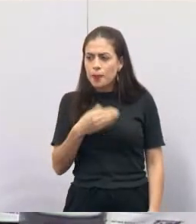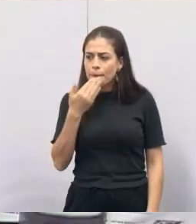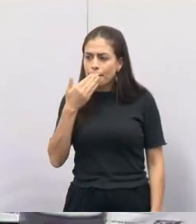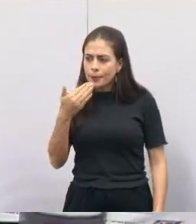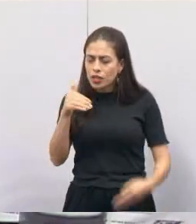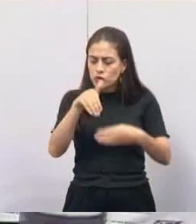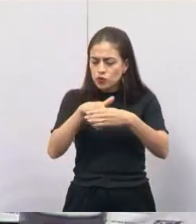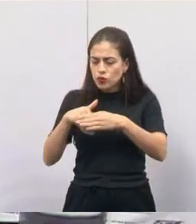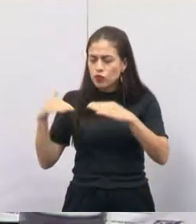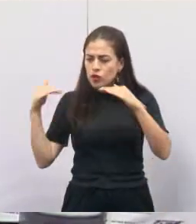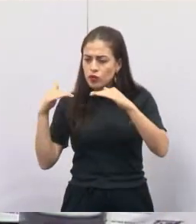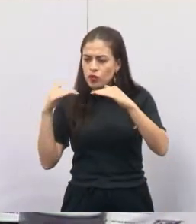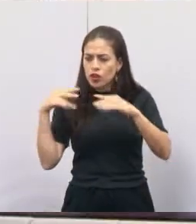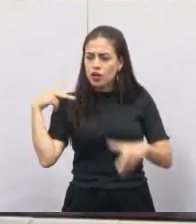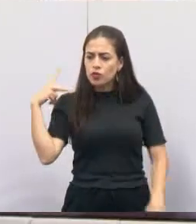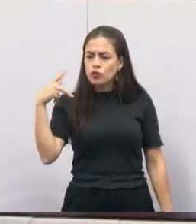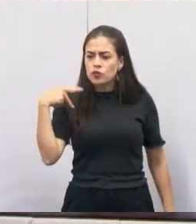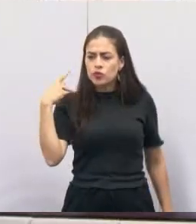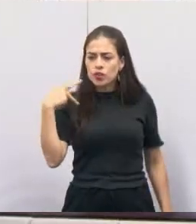vereador.